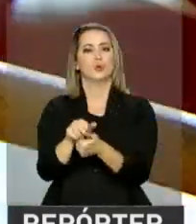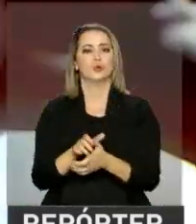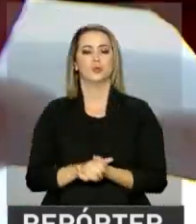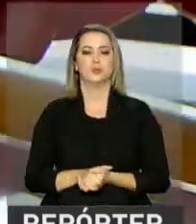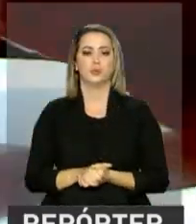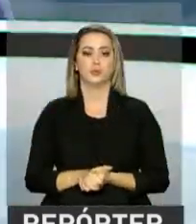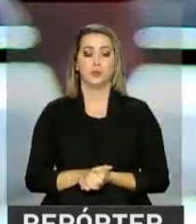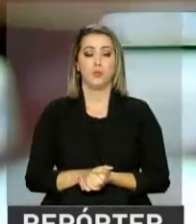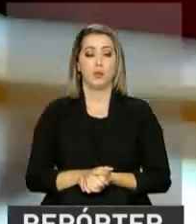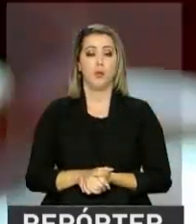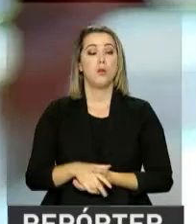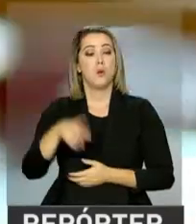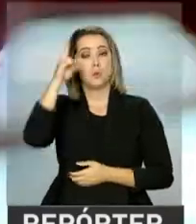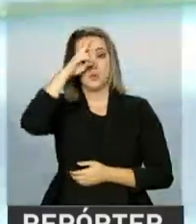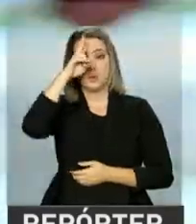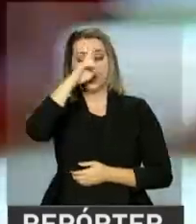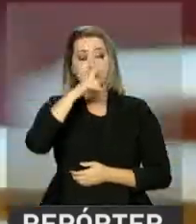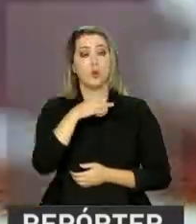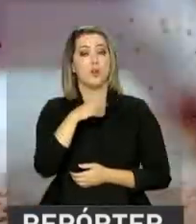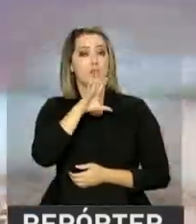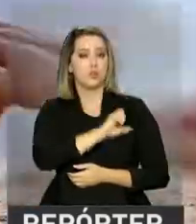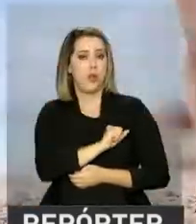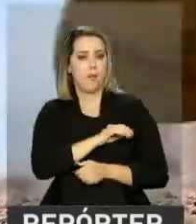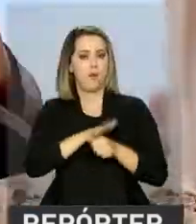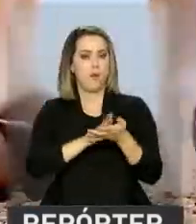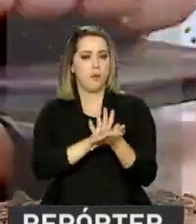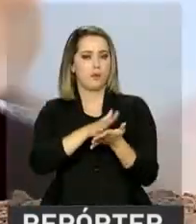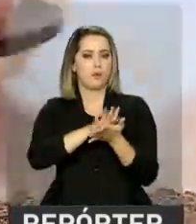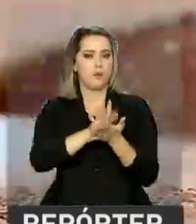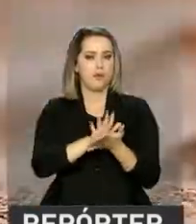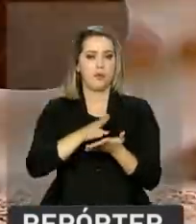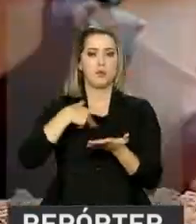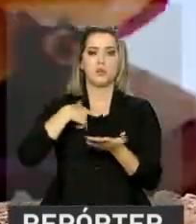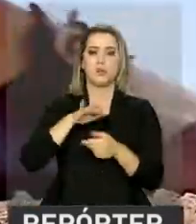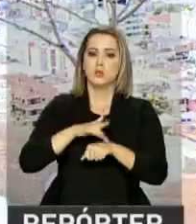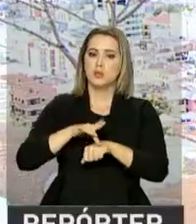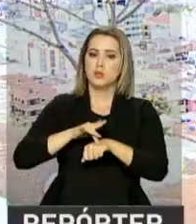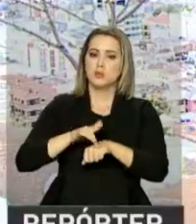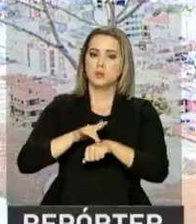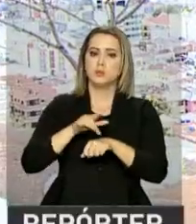Uma história de amor com batida de tambor e pisada de samba de coco.